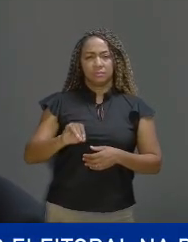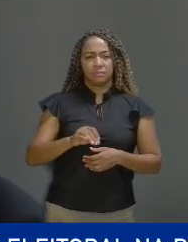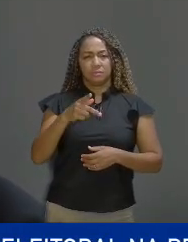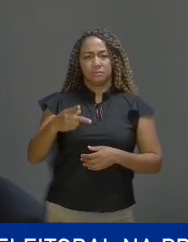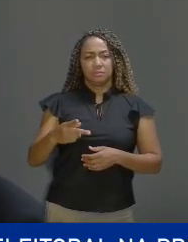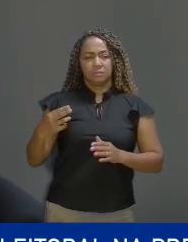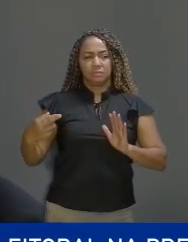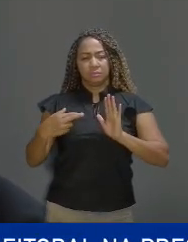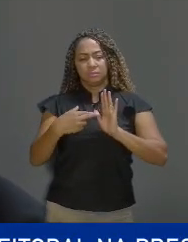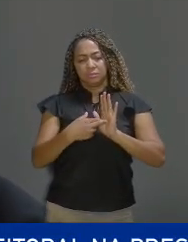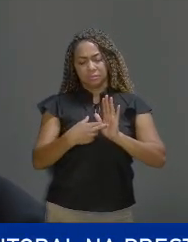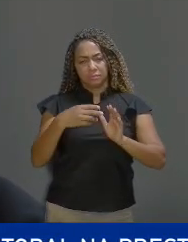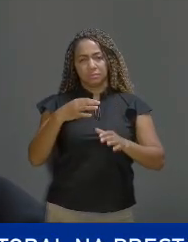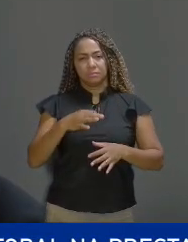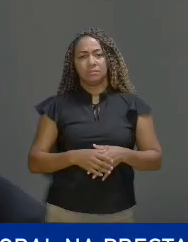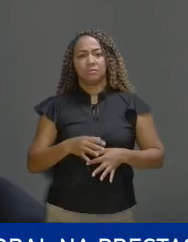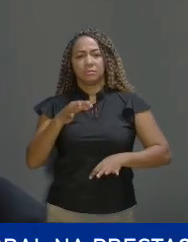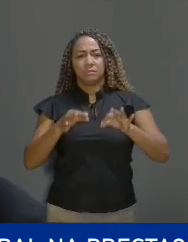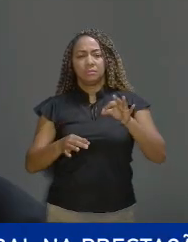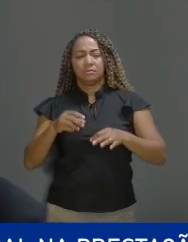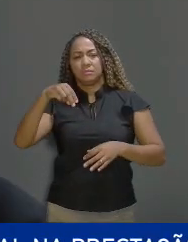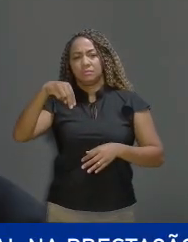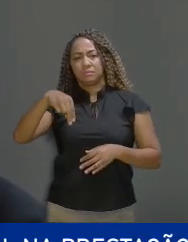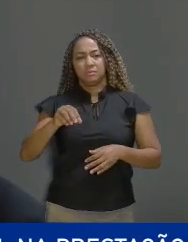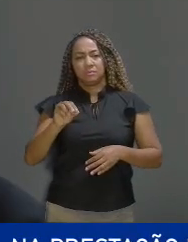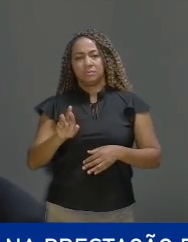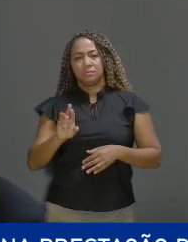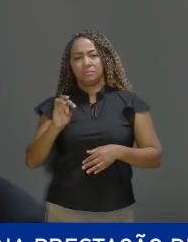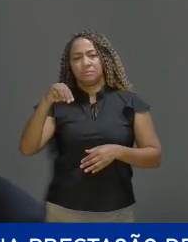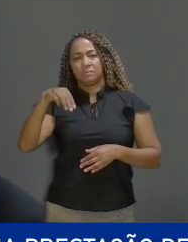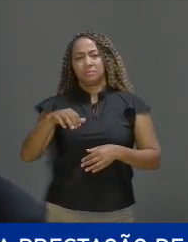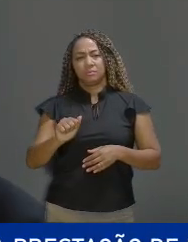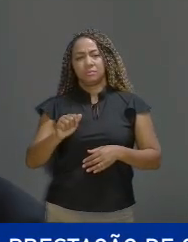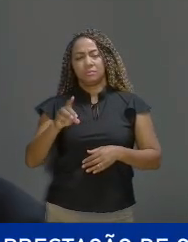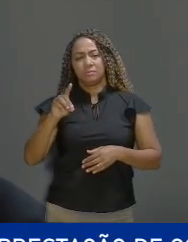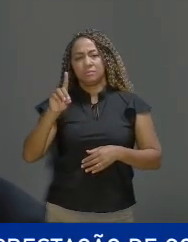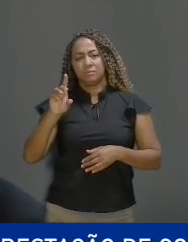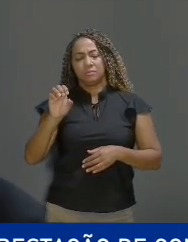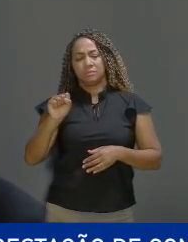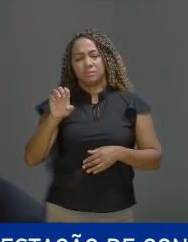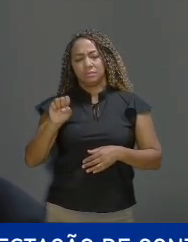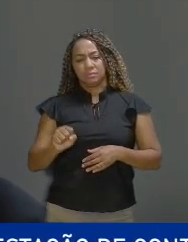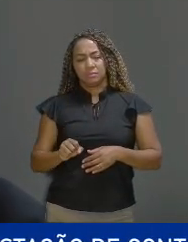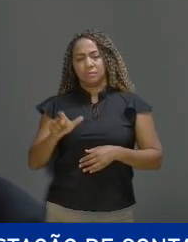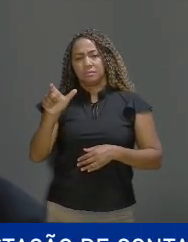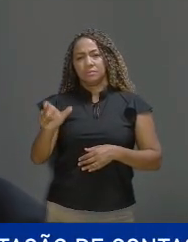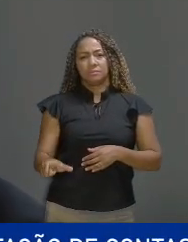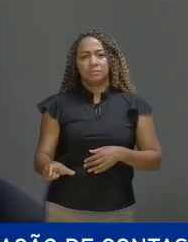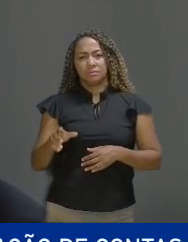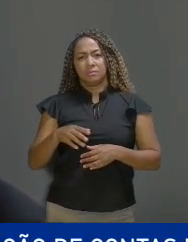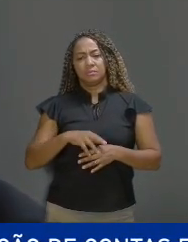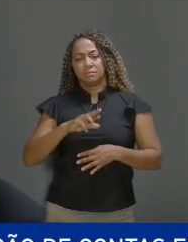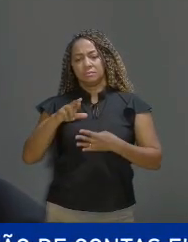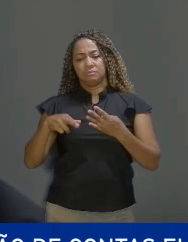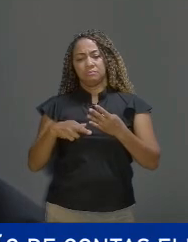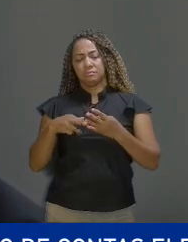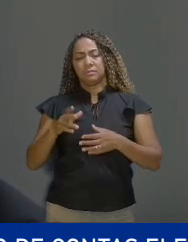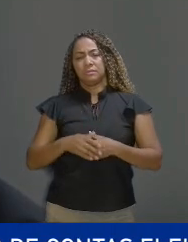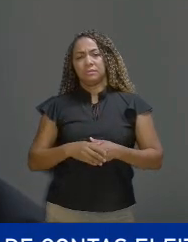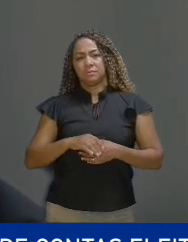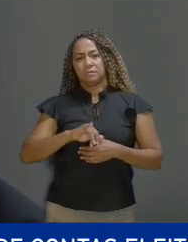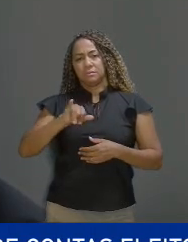o relator é o juiz Normande Souza, o recorrente é José Ribamar de Souza Brito. Com